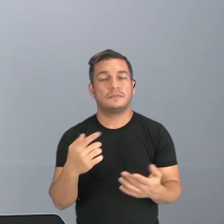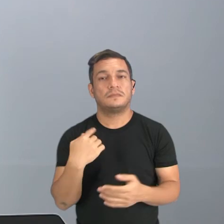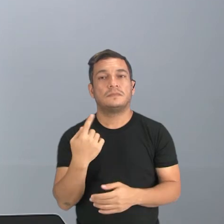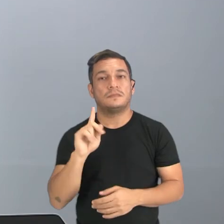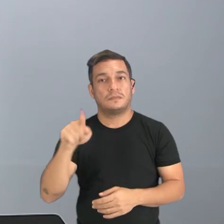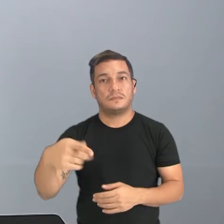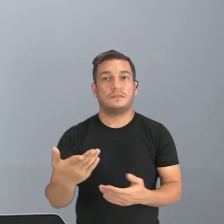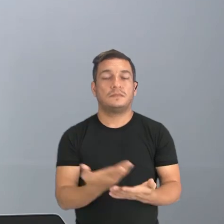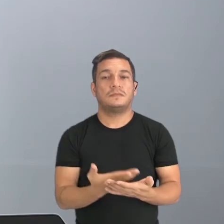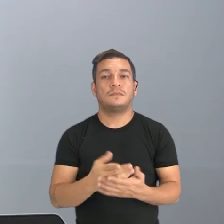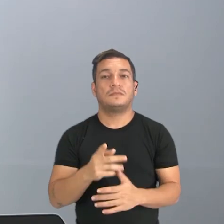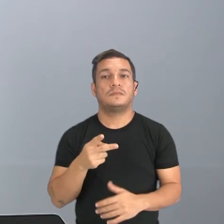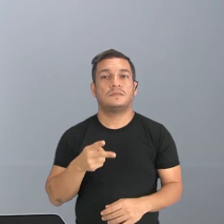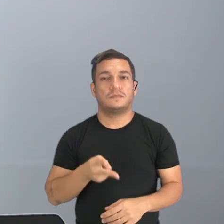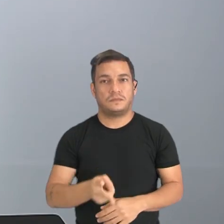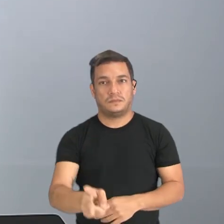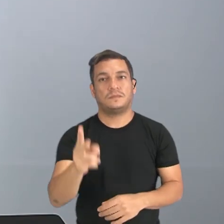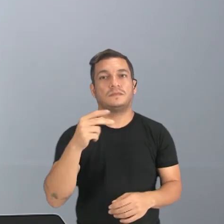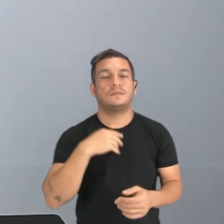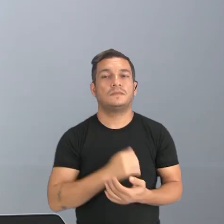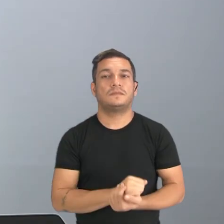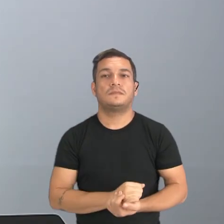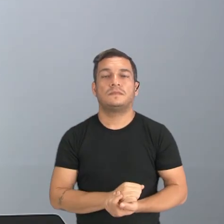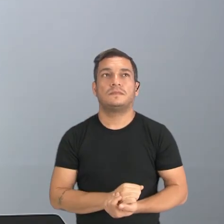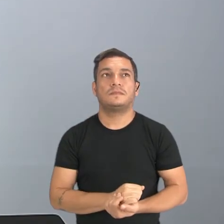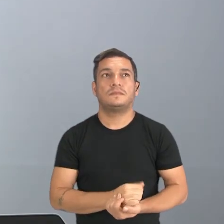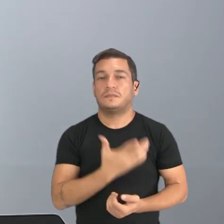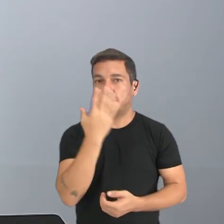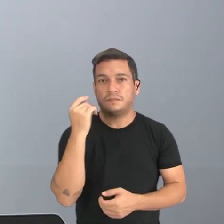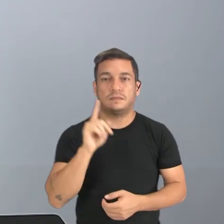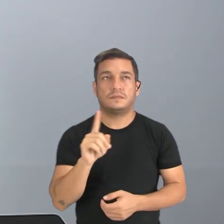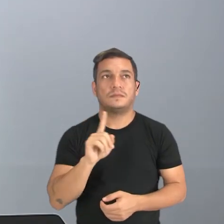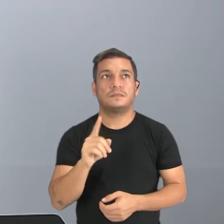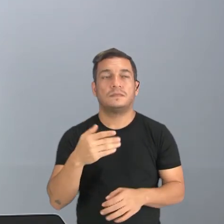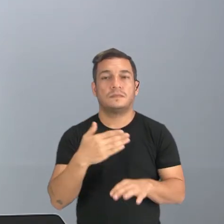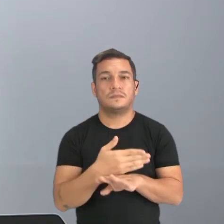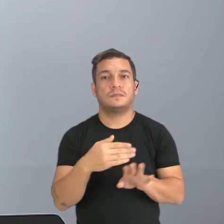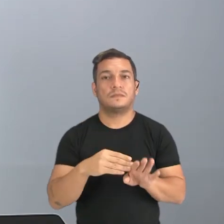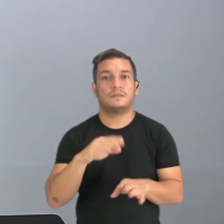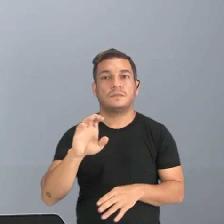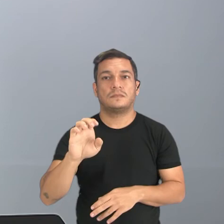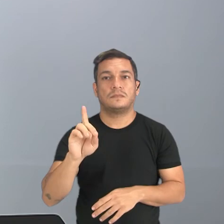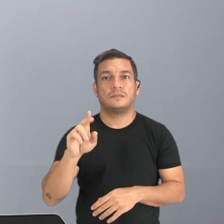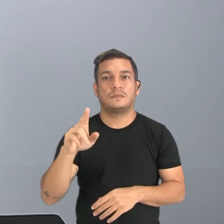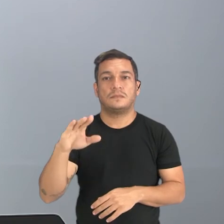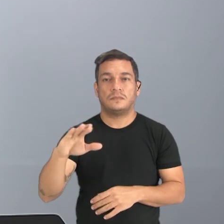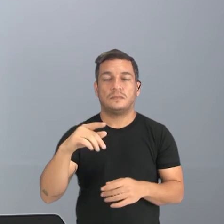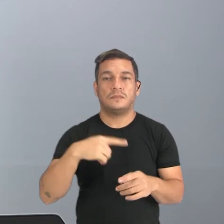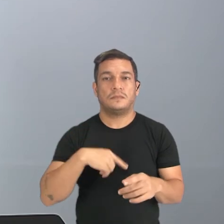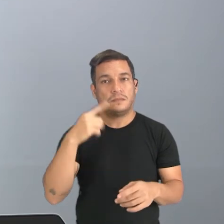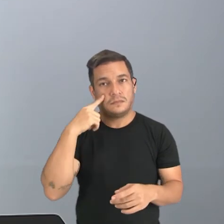próxima aula nós daremos continuidade. E não esqueçam, acessem a plataforma para rever essa